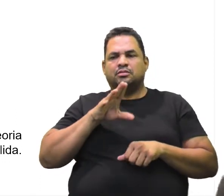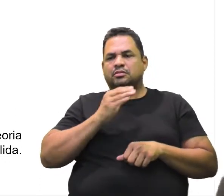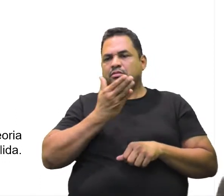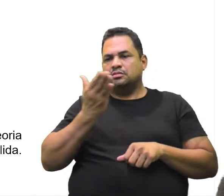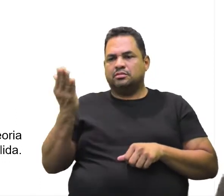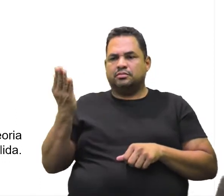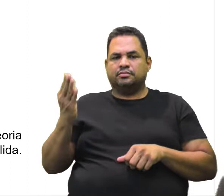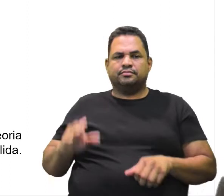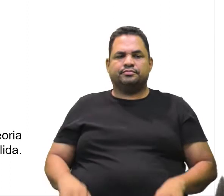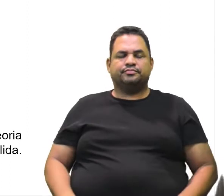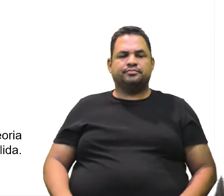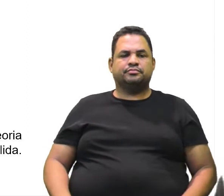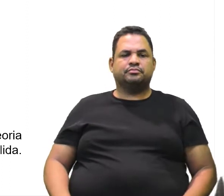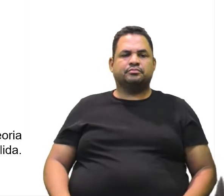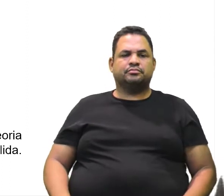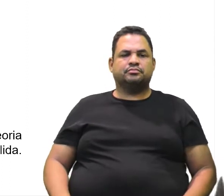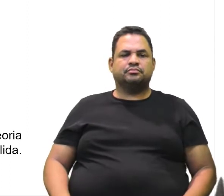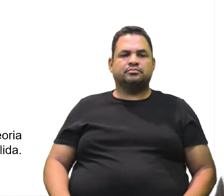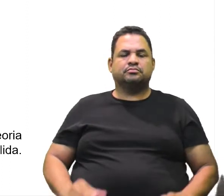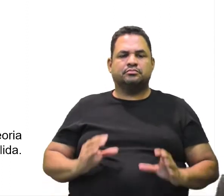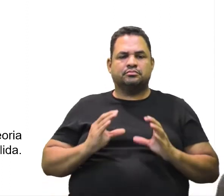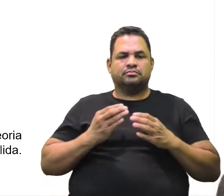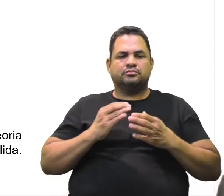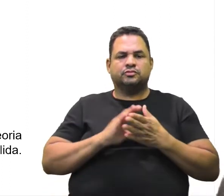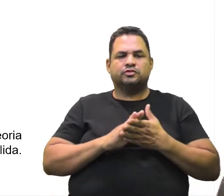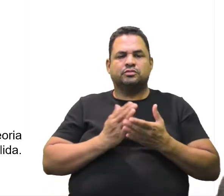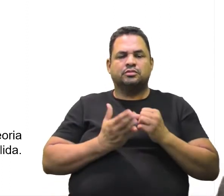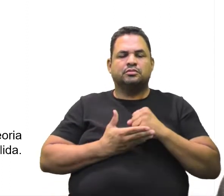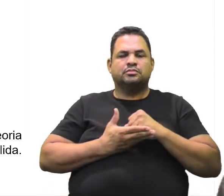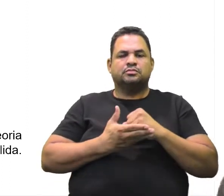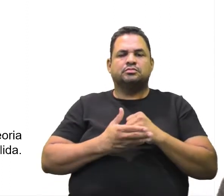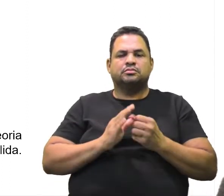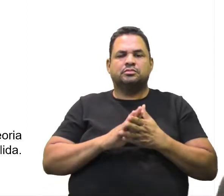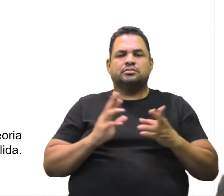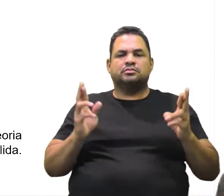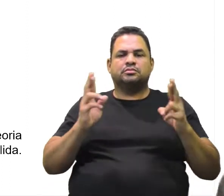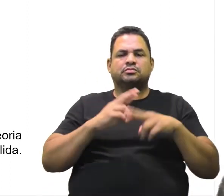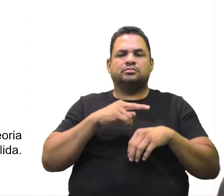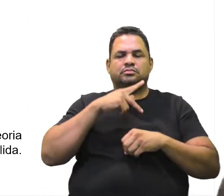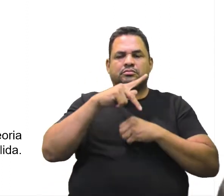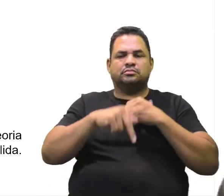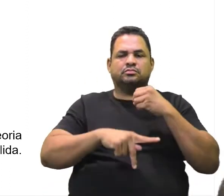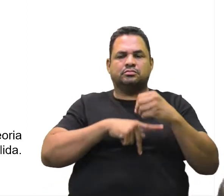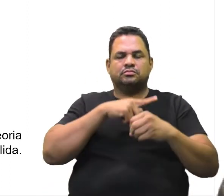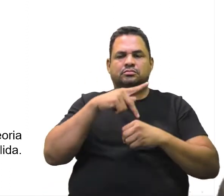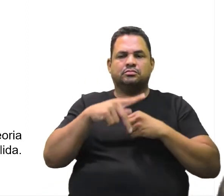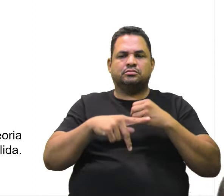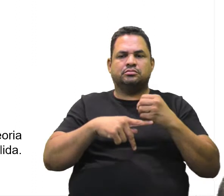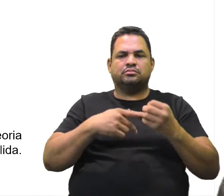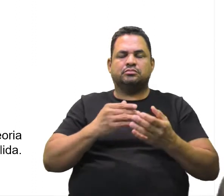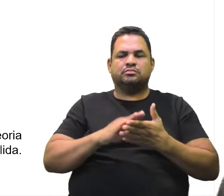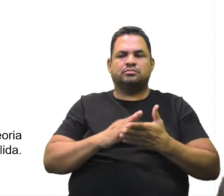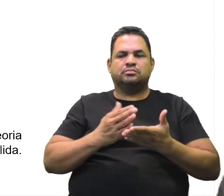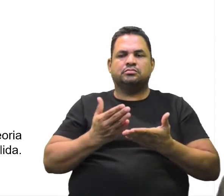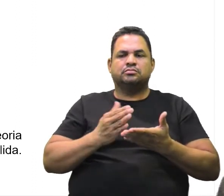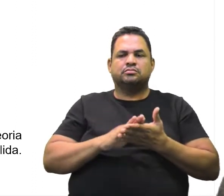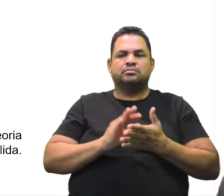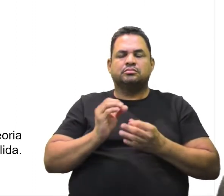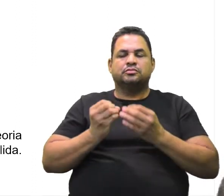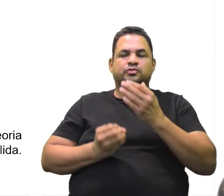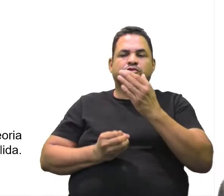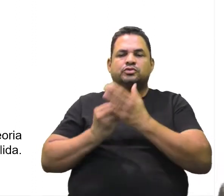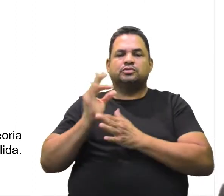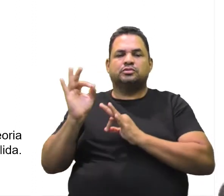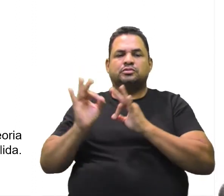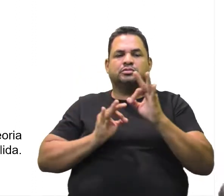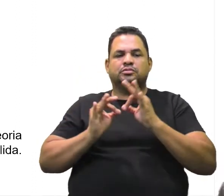Bronsted-Lowry, o grupamento de maior basicidade reage com o próton, levando para a